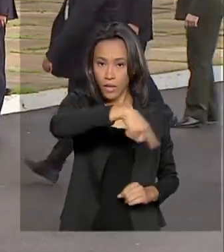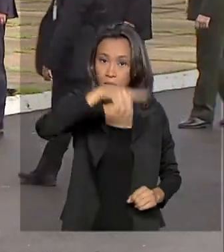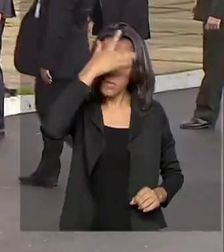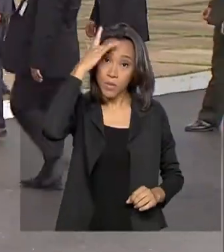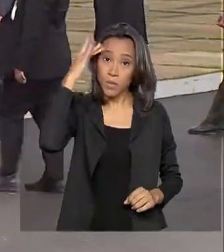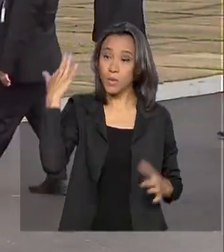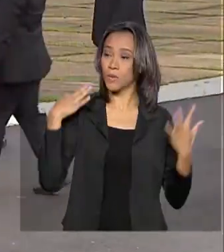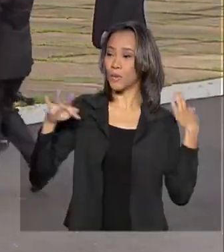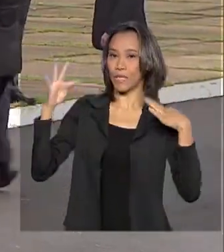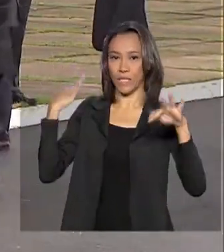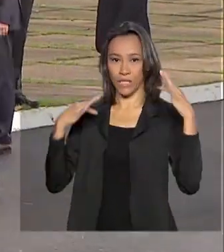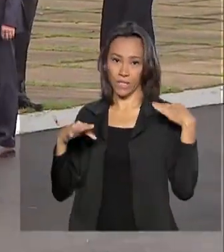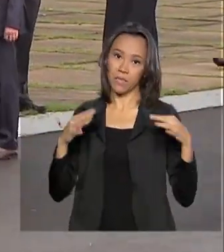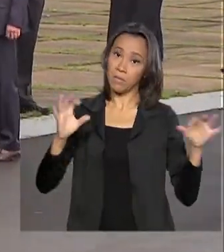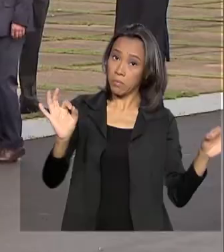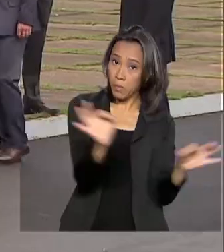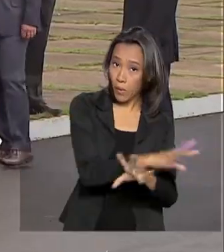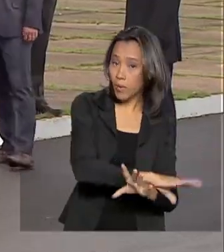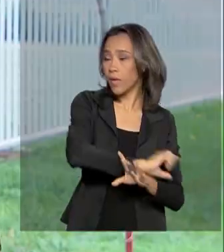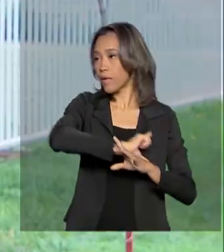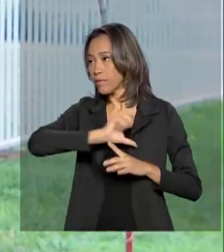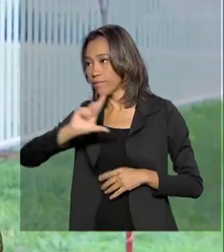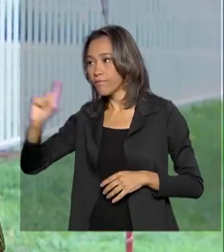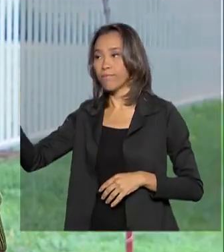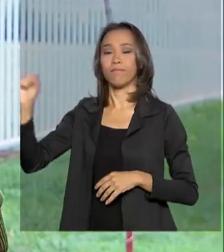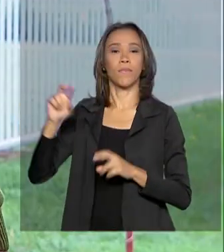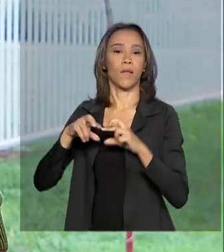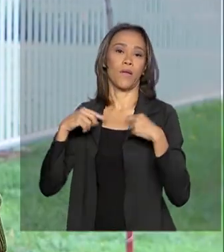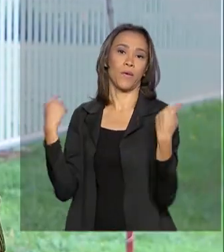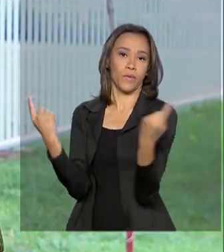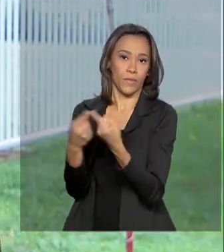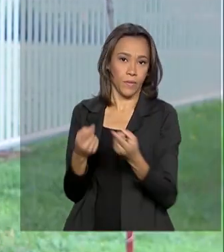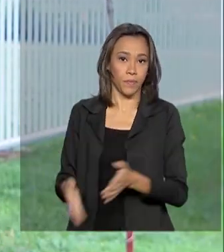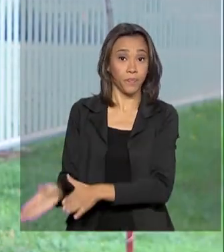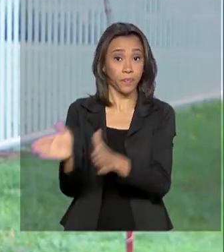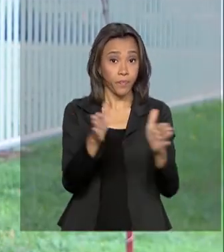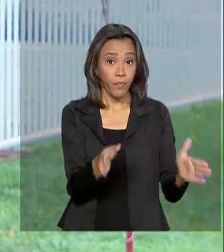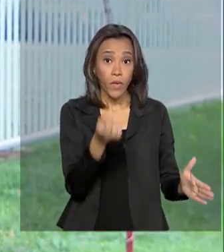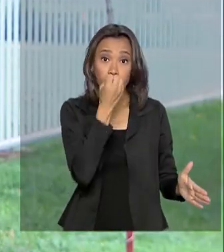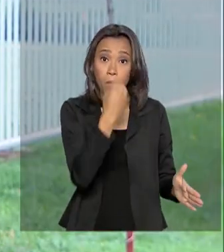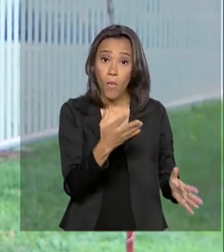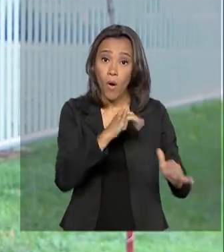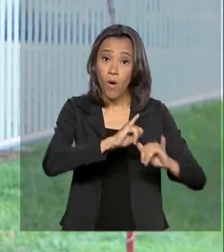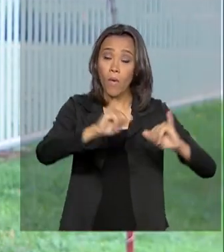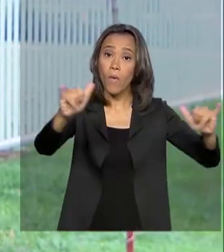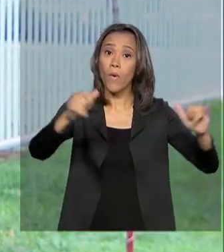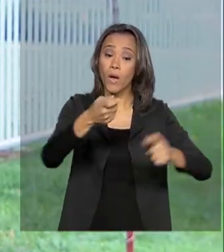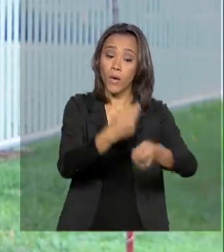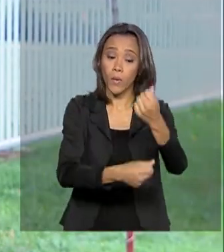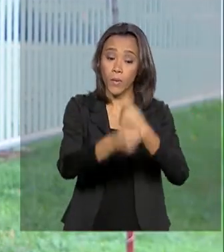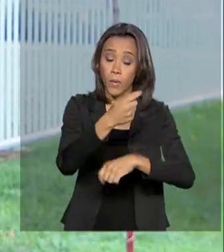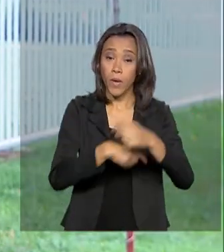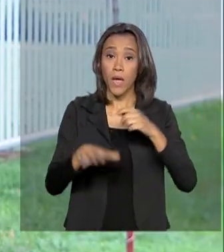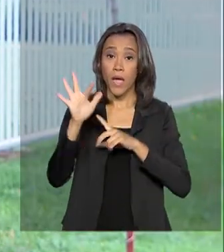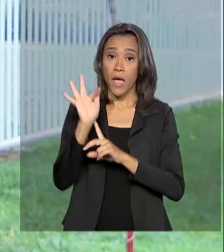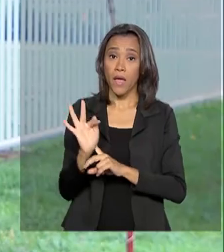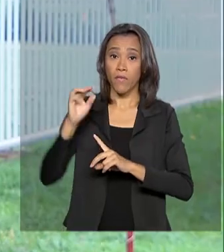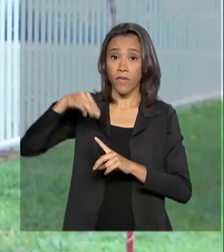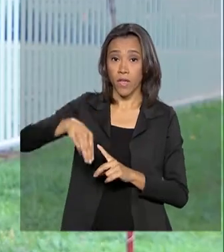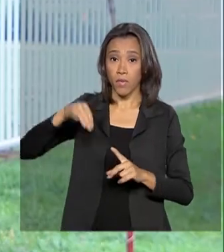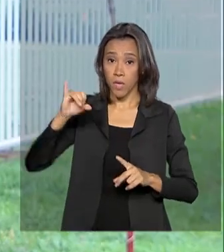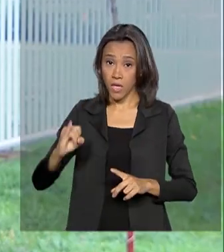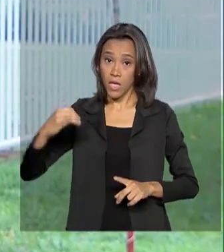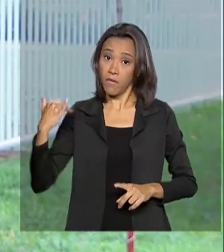eles entraram para essa reunião e agora uma boa notícia para a economia brasileira o fmi elevou a previsão de crescimento